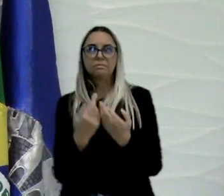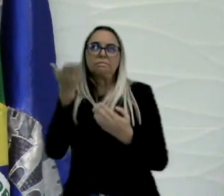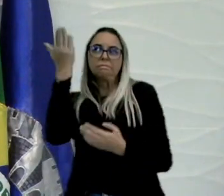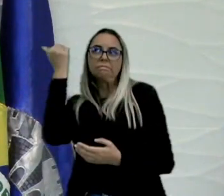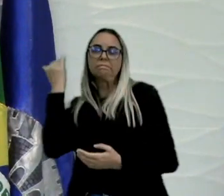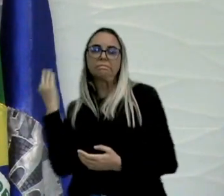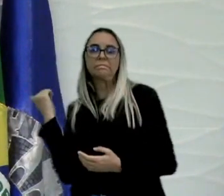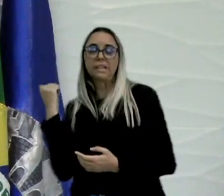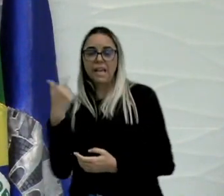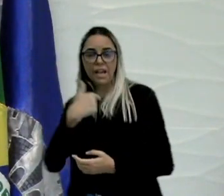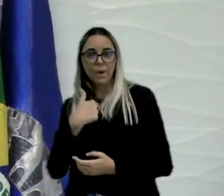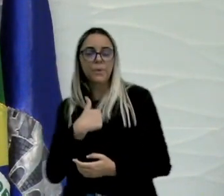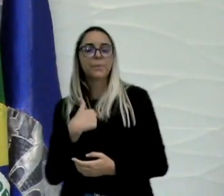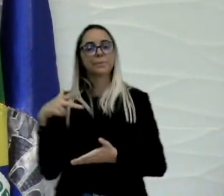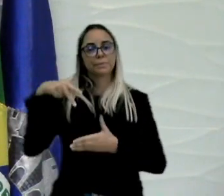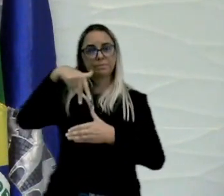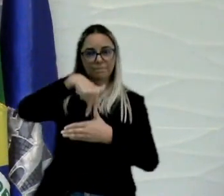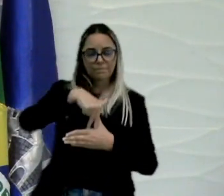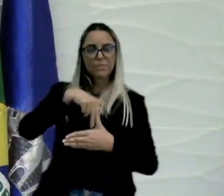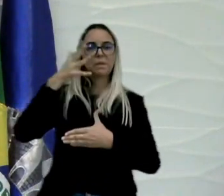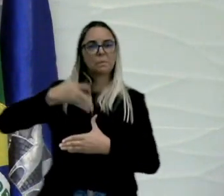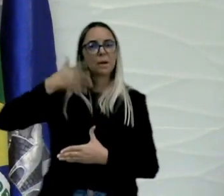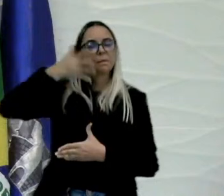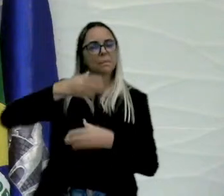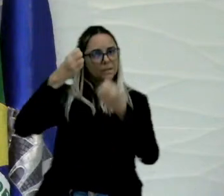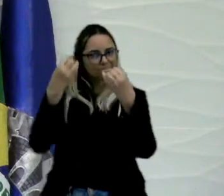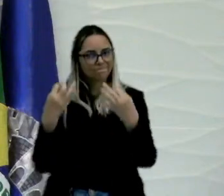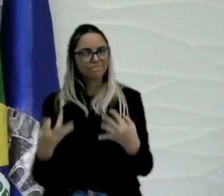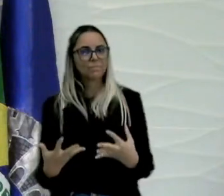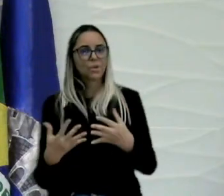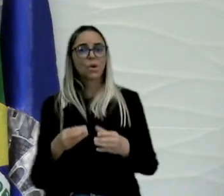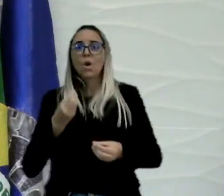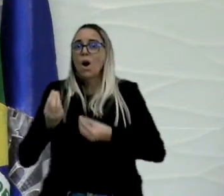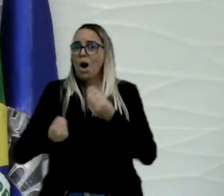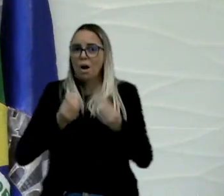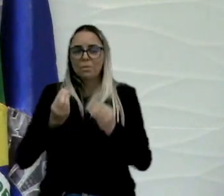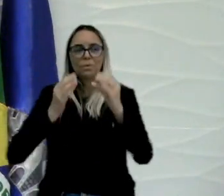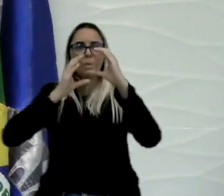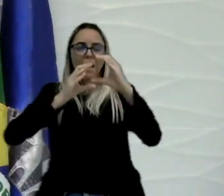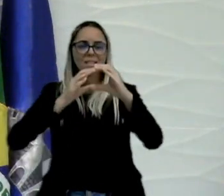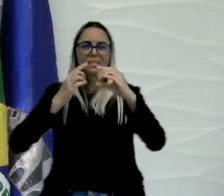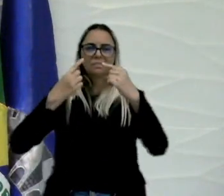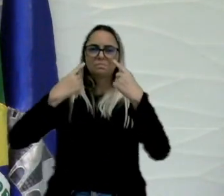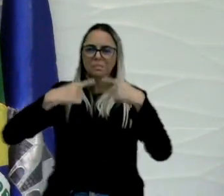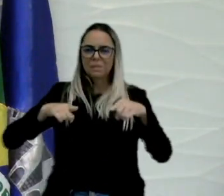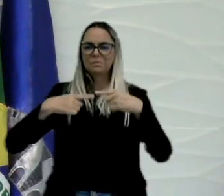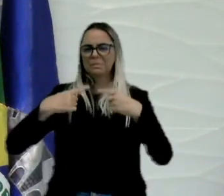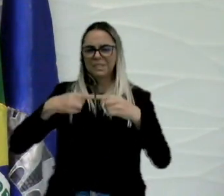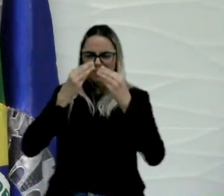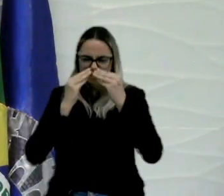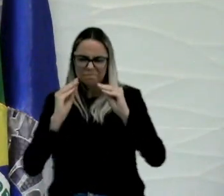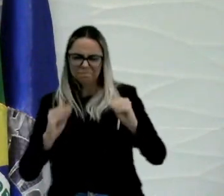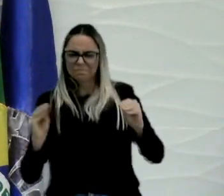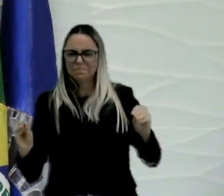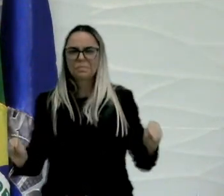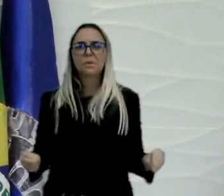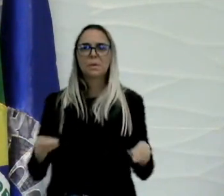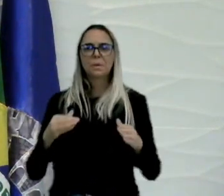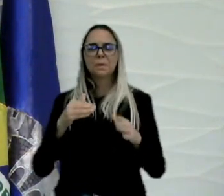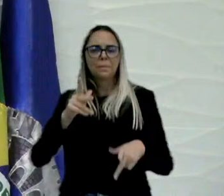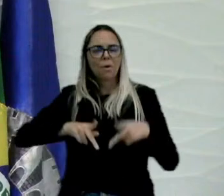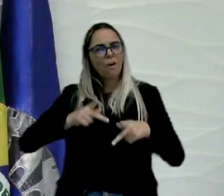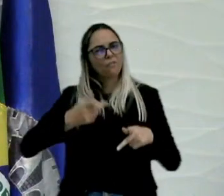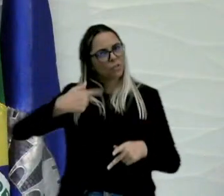do descaso praticado por essa empresa com a nossa população e coloquei também aqui para que a